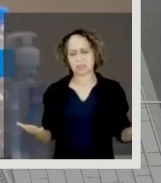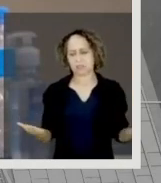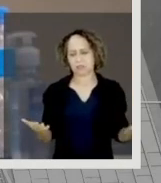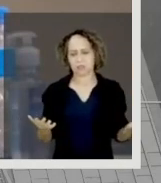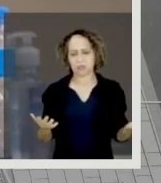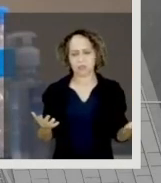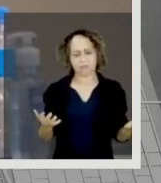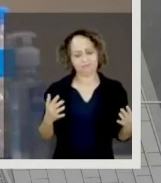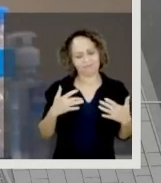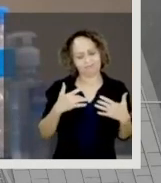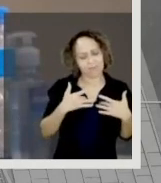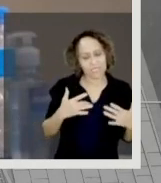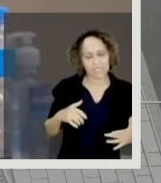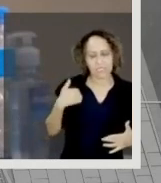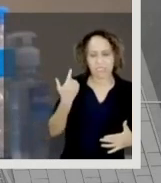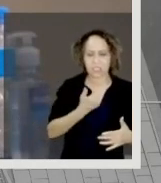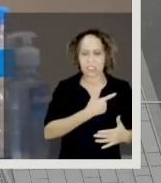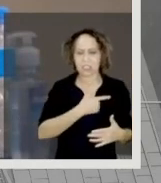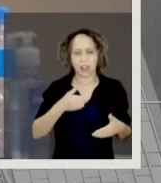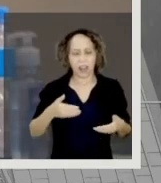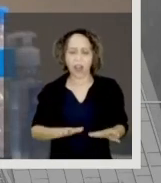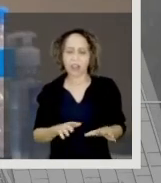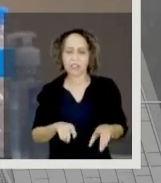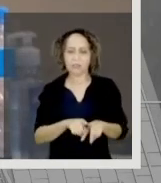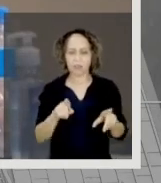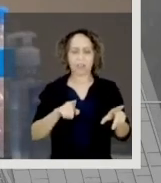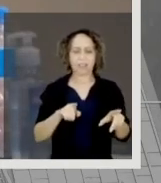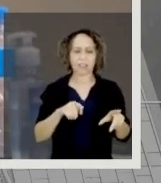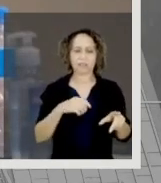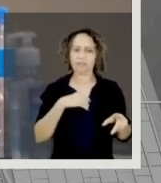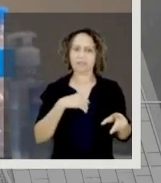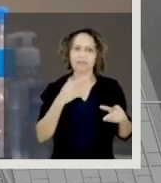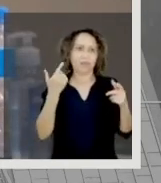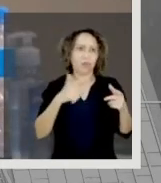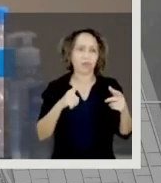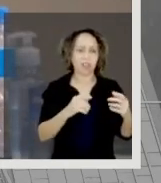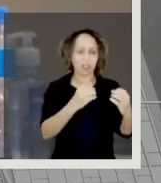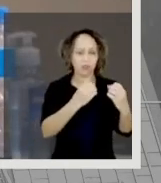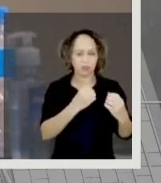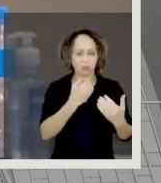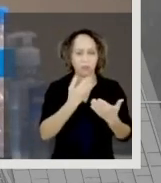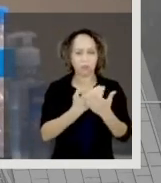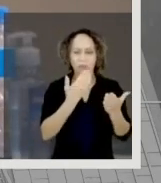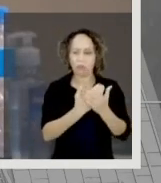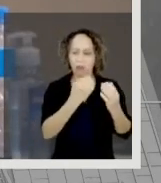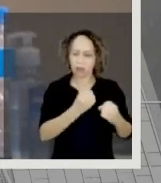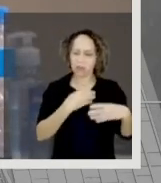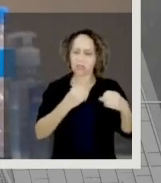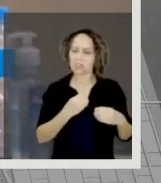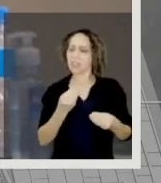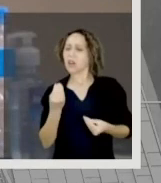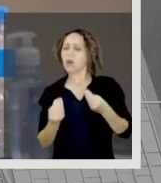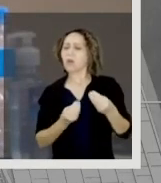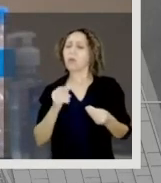3% dos votos. Ninguém quer ficar apoiando isso, perder dinheiro com uma candidatura, porque sabemos que candidatura à presidência gasta